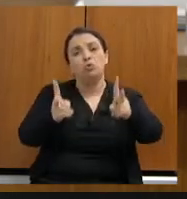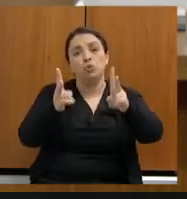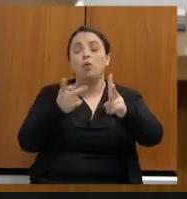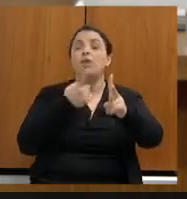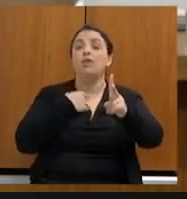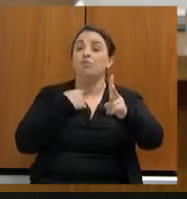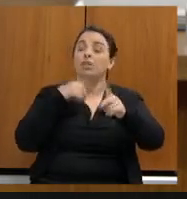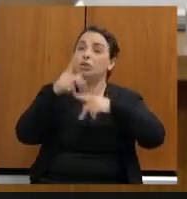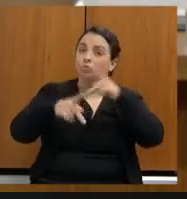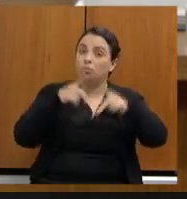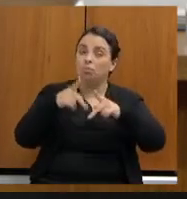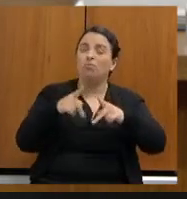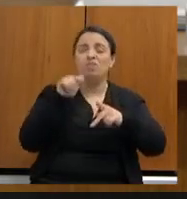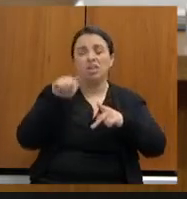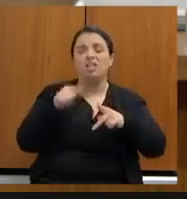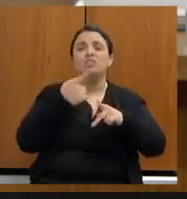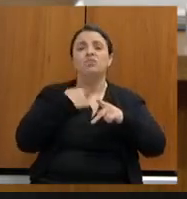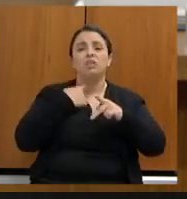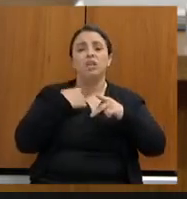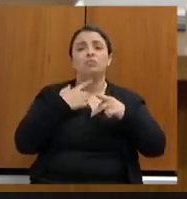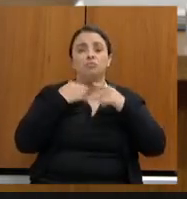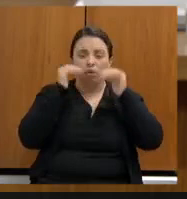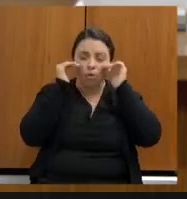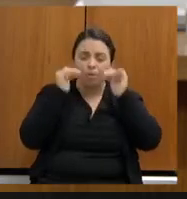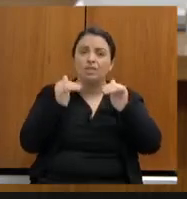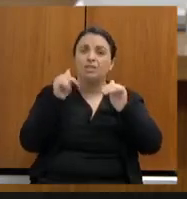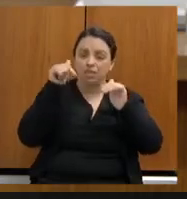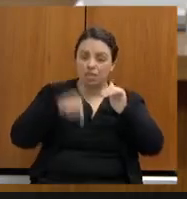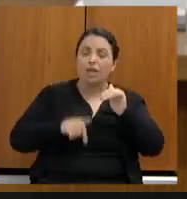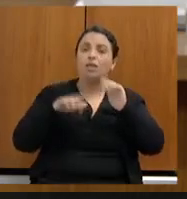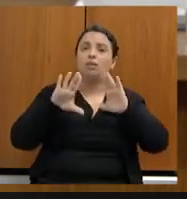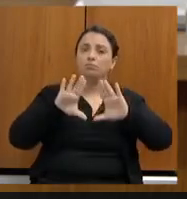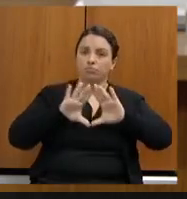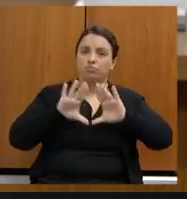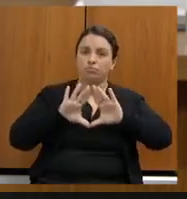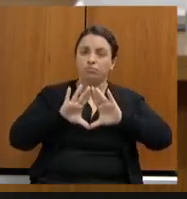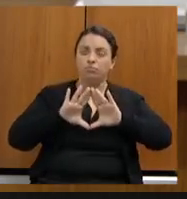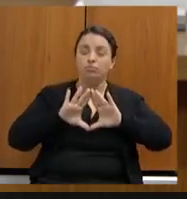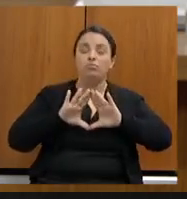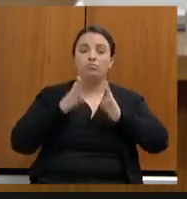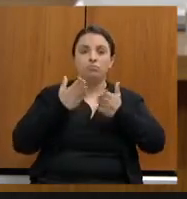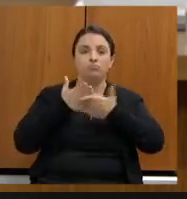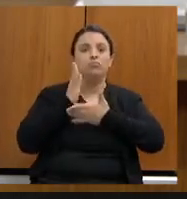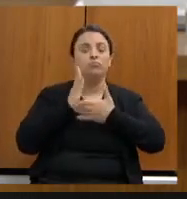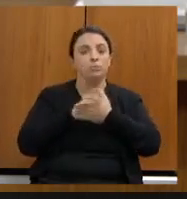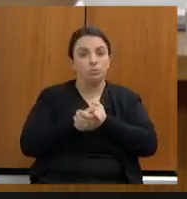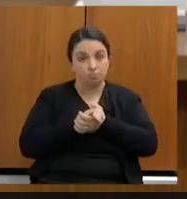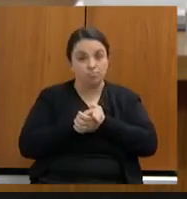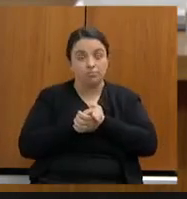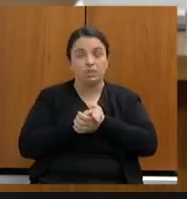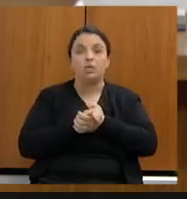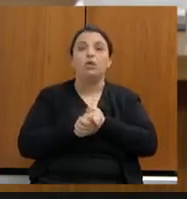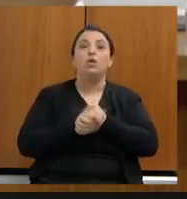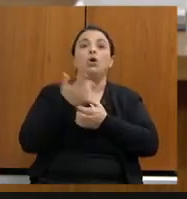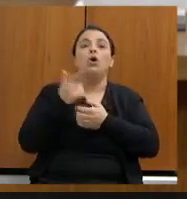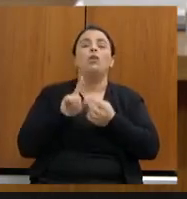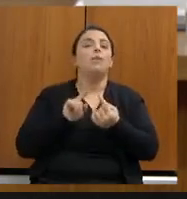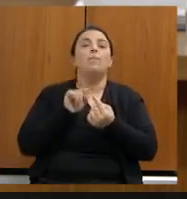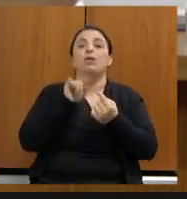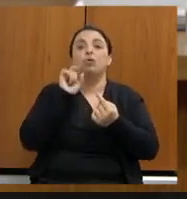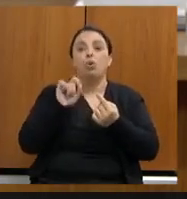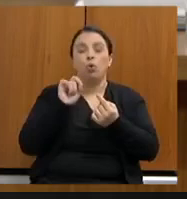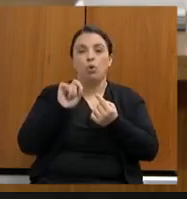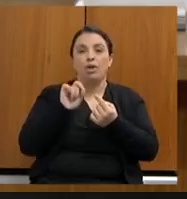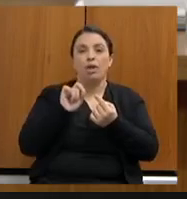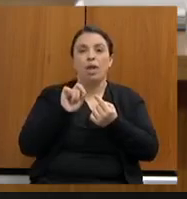decidido aqui nessa casa além disso é uma das nossas metas é o efetivo